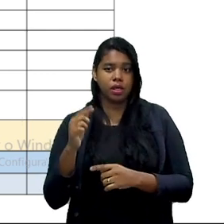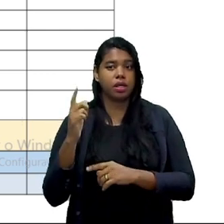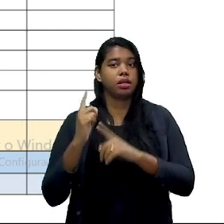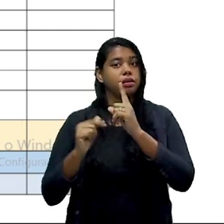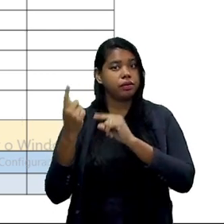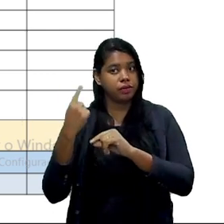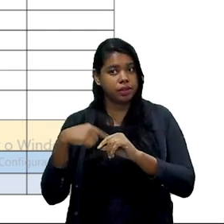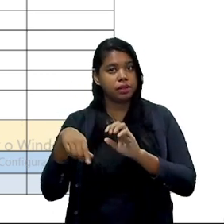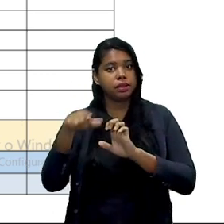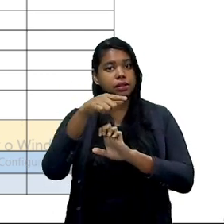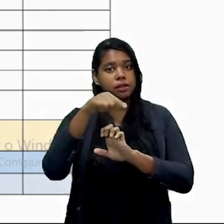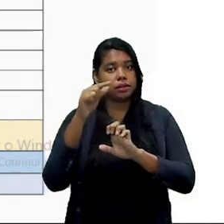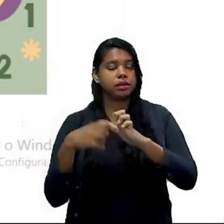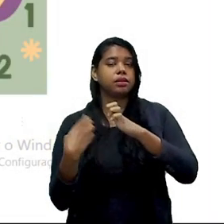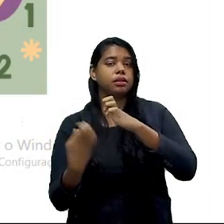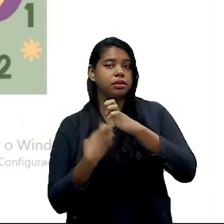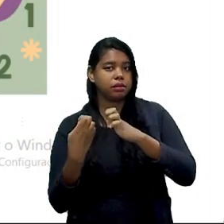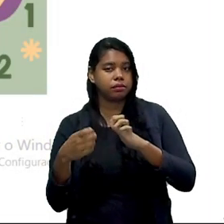na empresa.